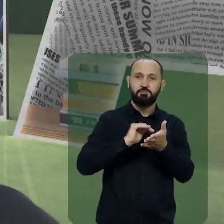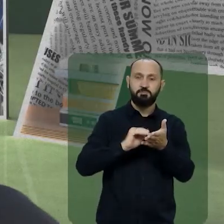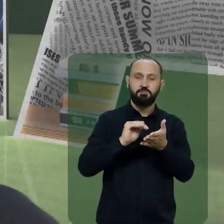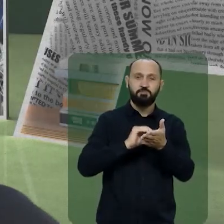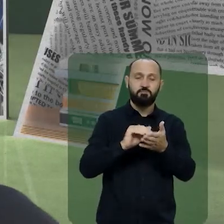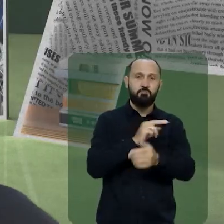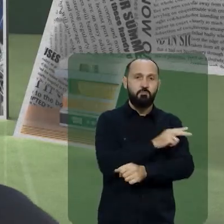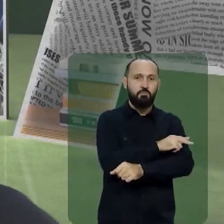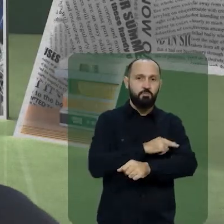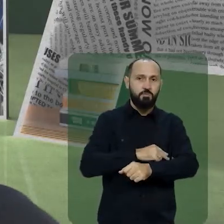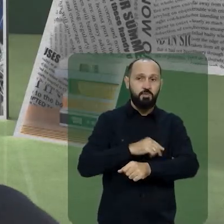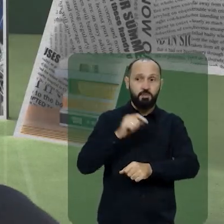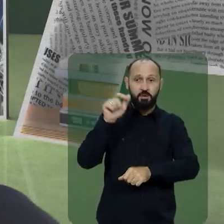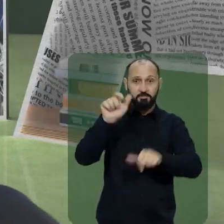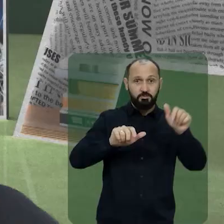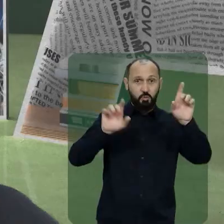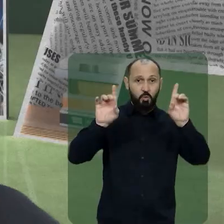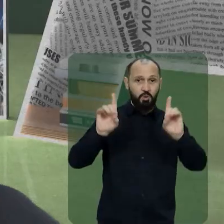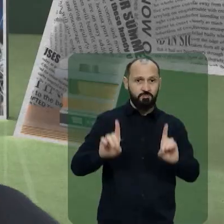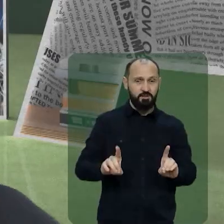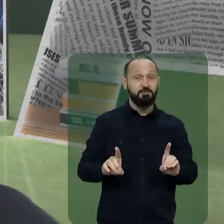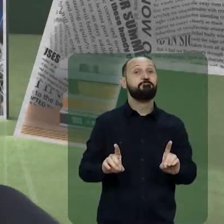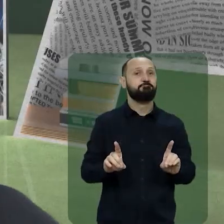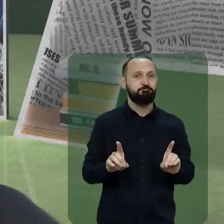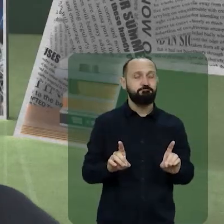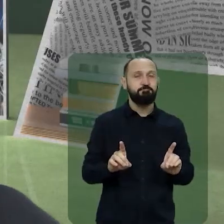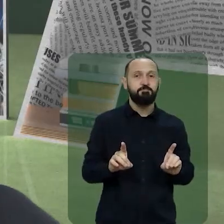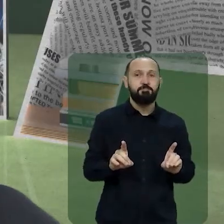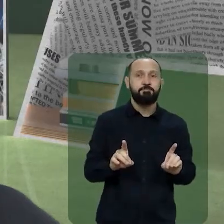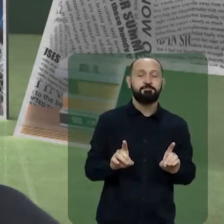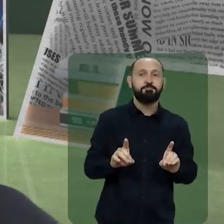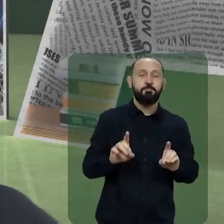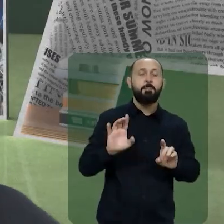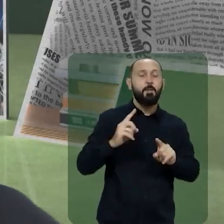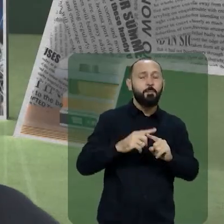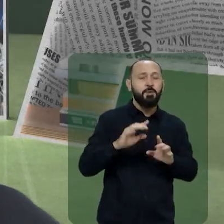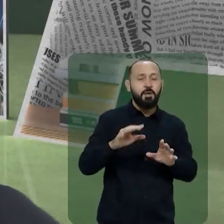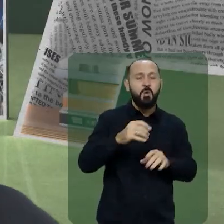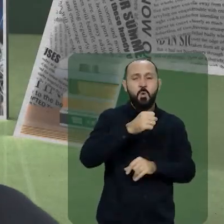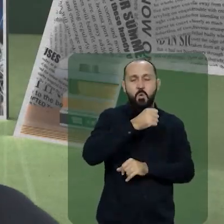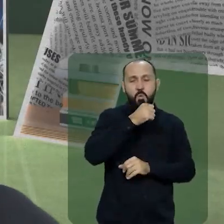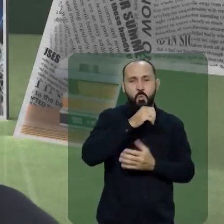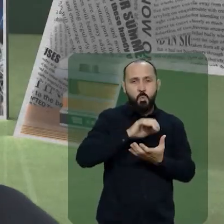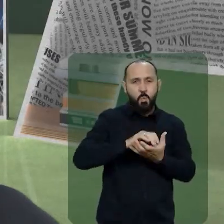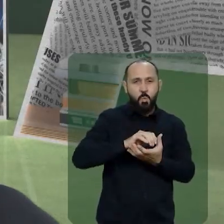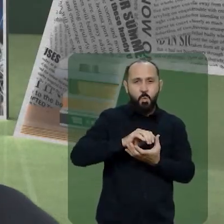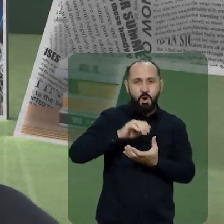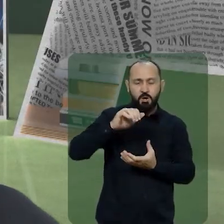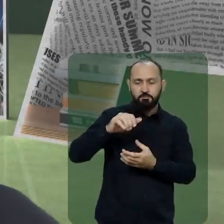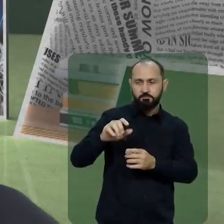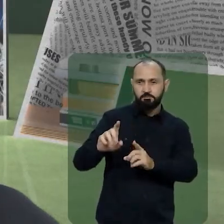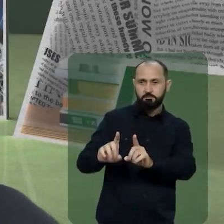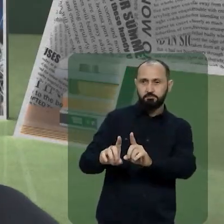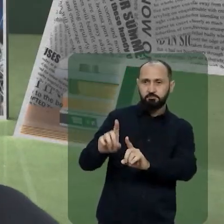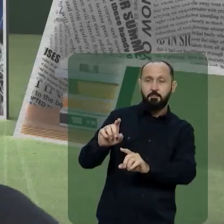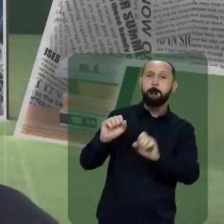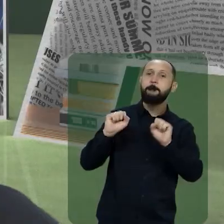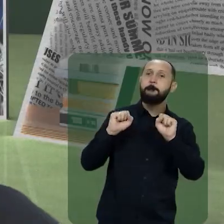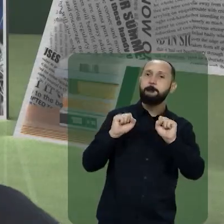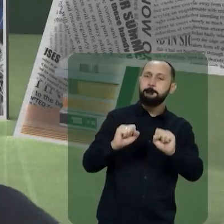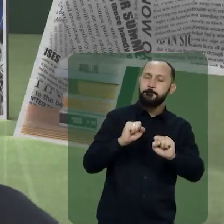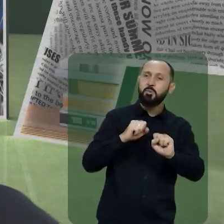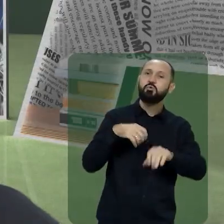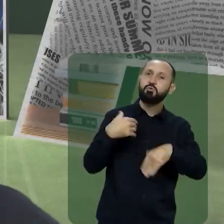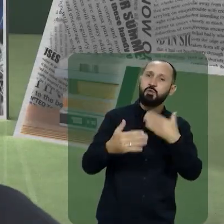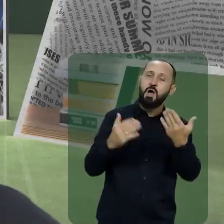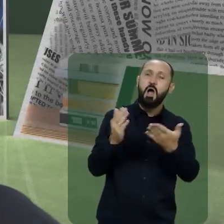PCD, Pessoas com Deficiência. Porque o idoso ou a idosa, no decorrer da sua vida, pode ou não